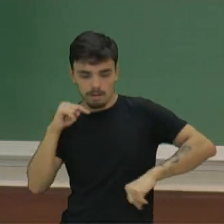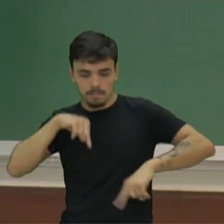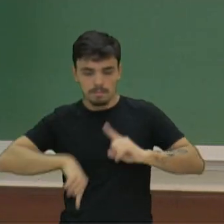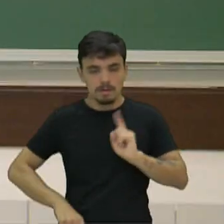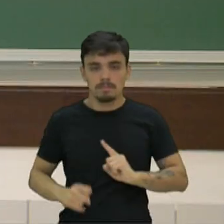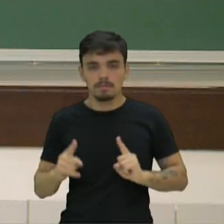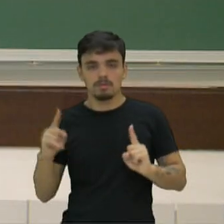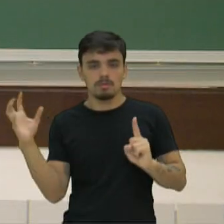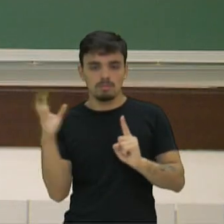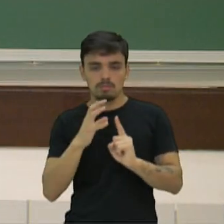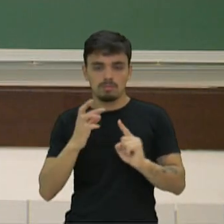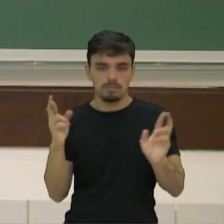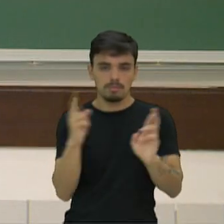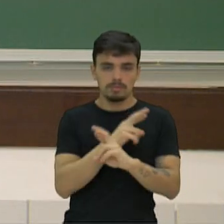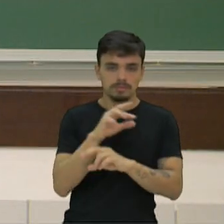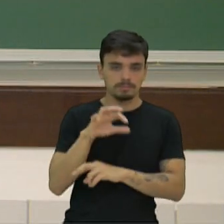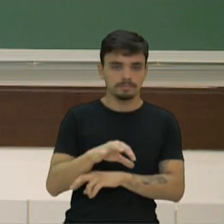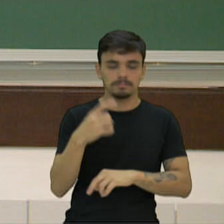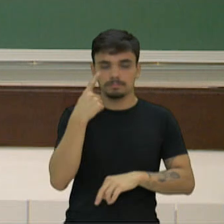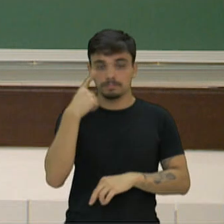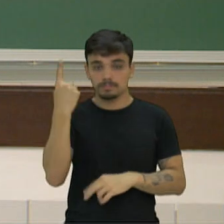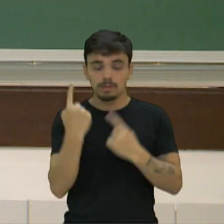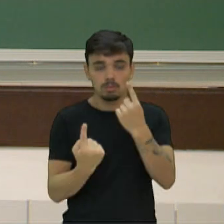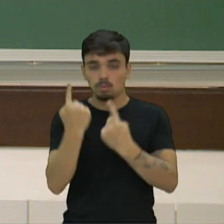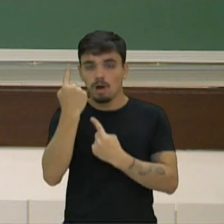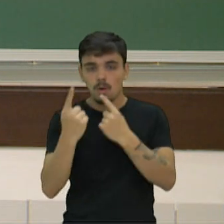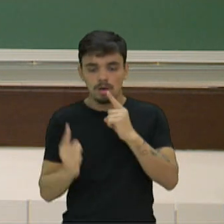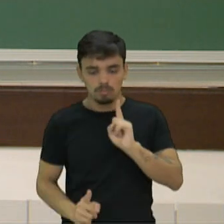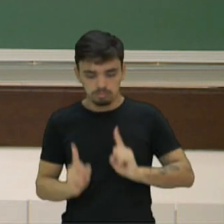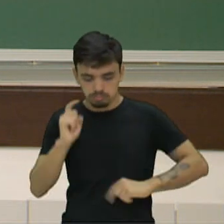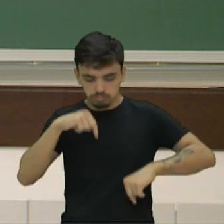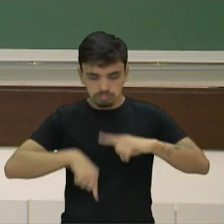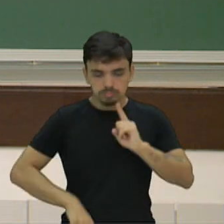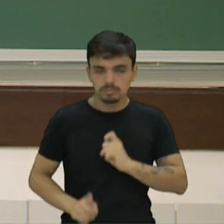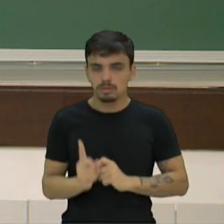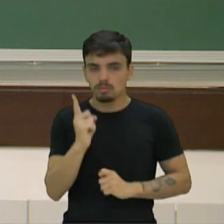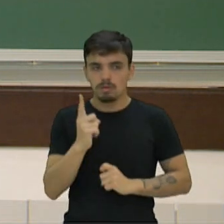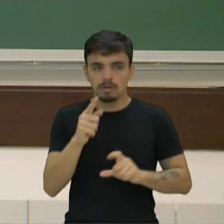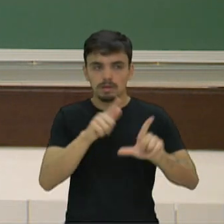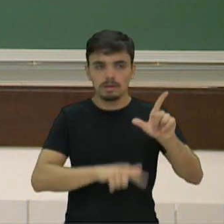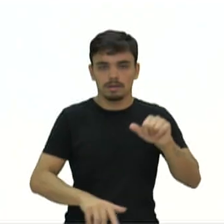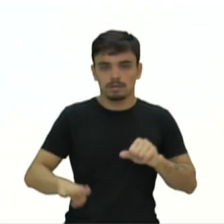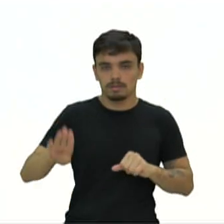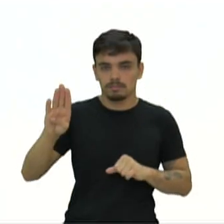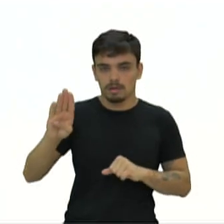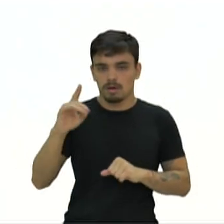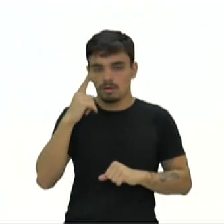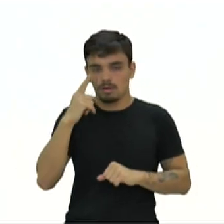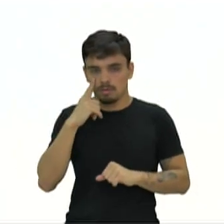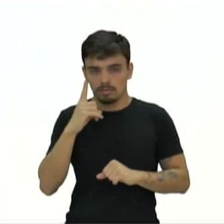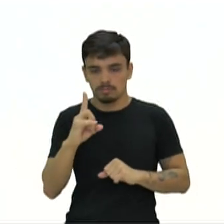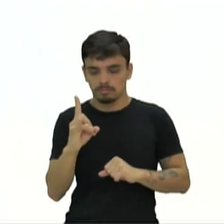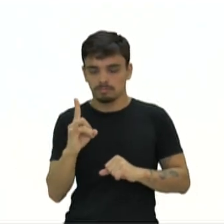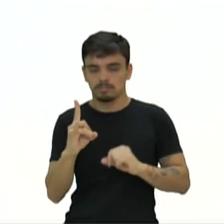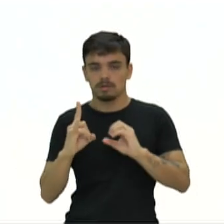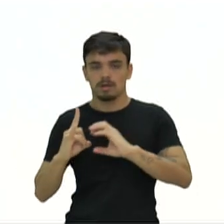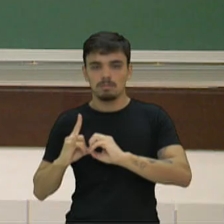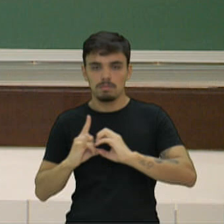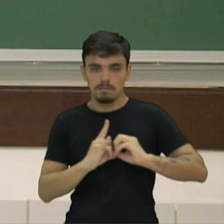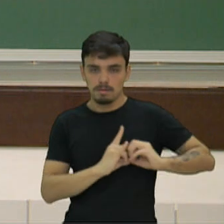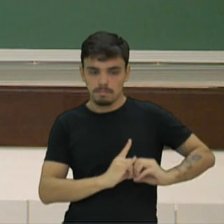estão relacionados a isso, né? Quais seriam esses dois hormônios? Letra B, estrógeno e